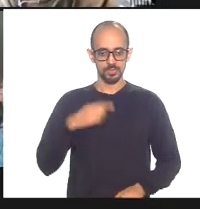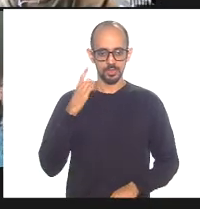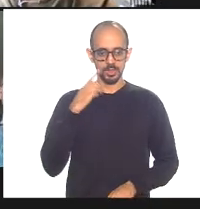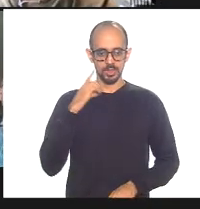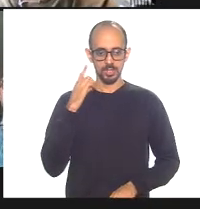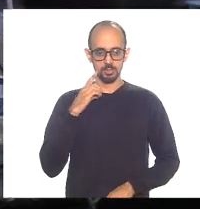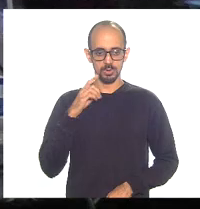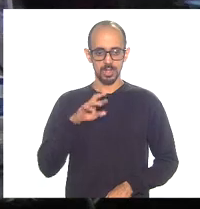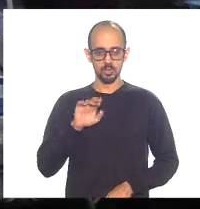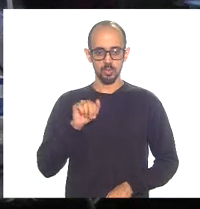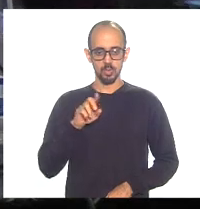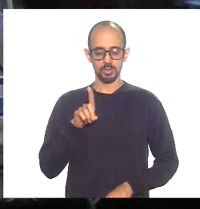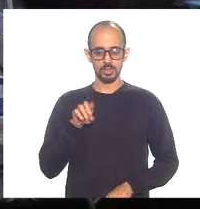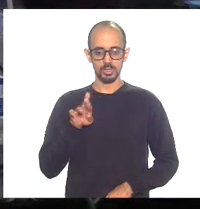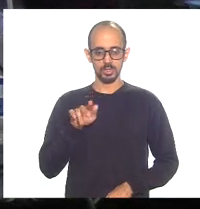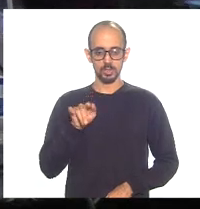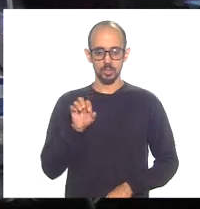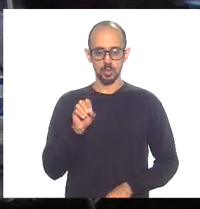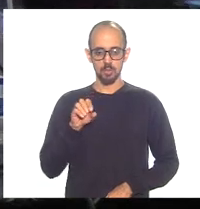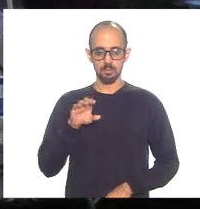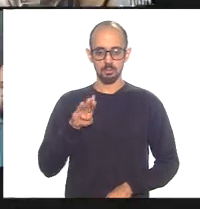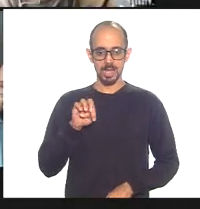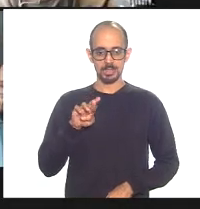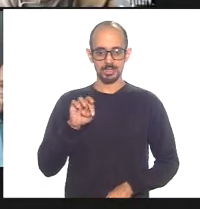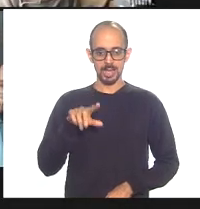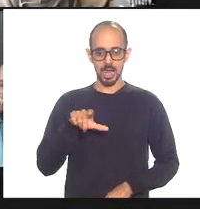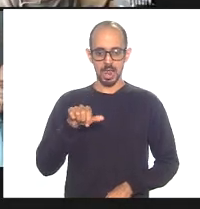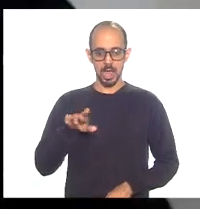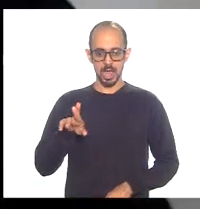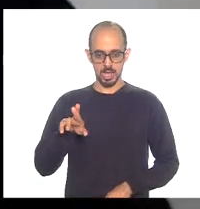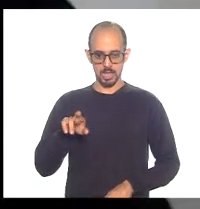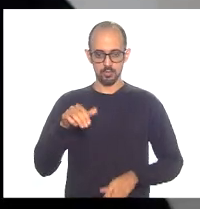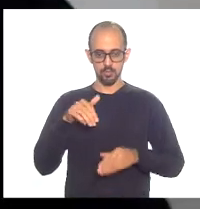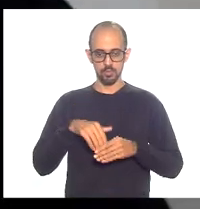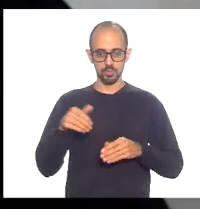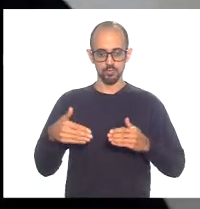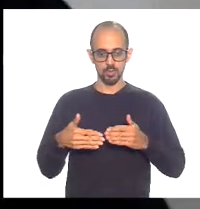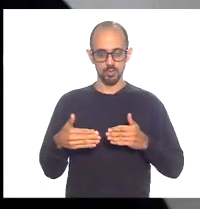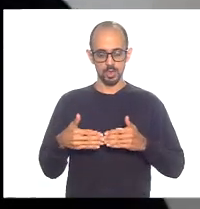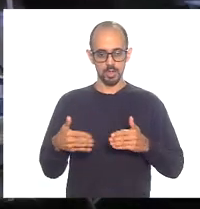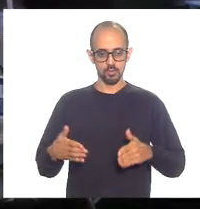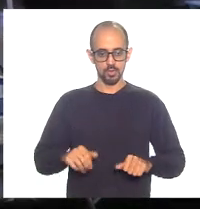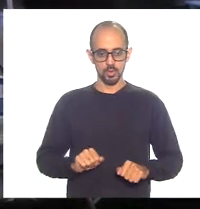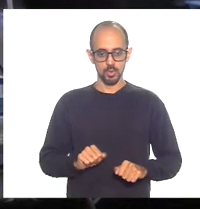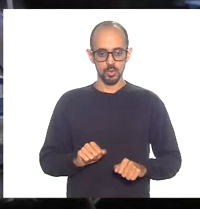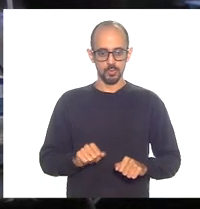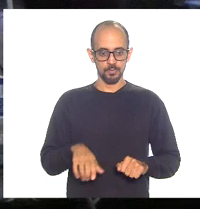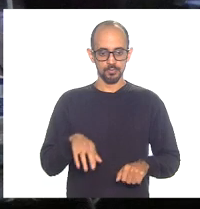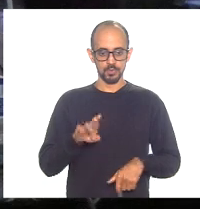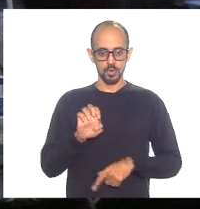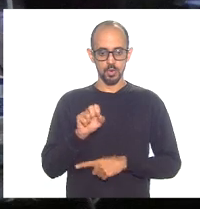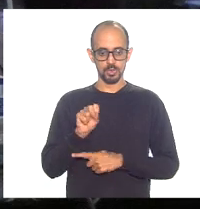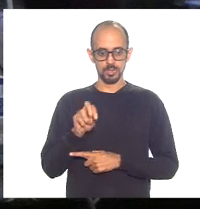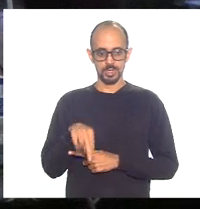Deputado Rodrigo Bacelar. Favorável, senhor presidente. Deputada Rosane